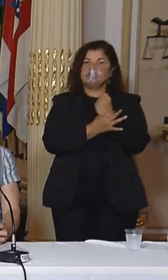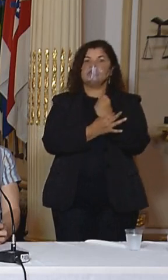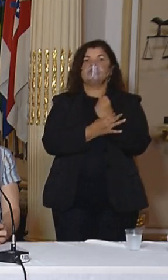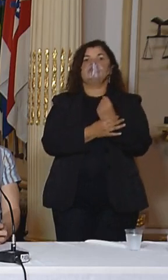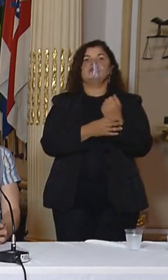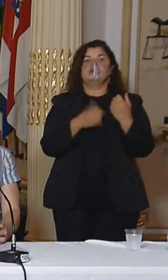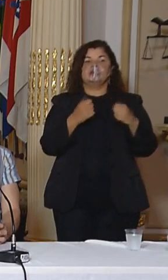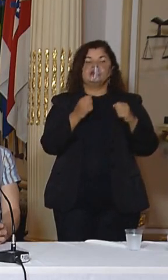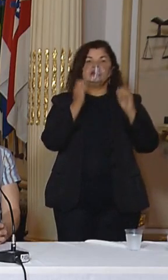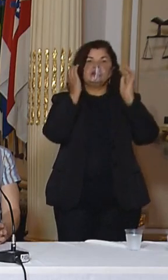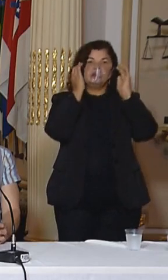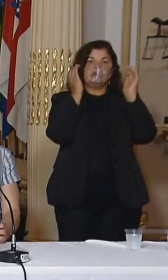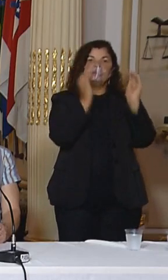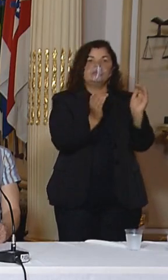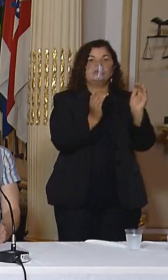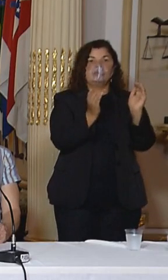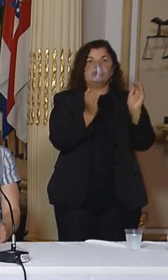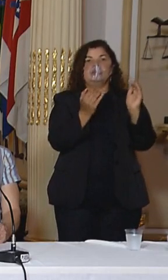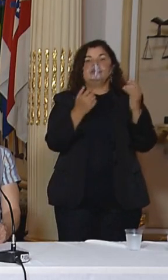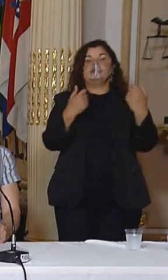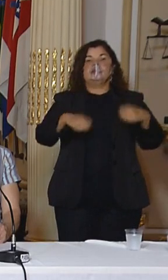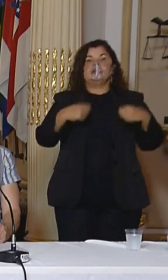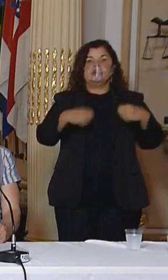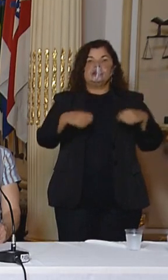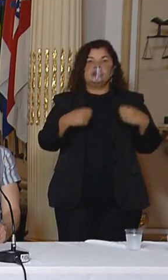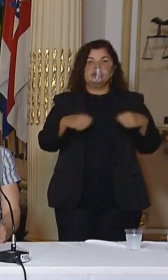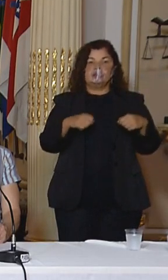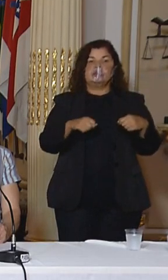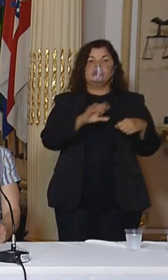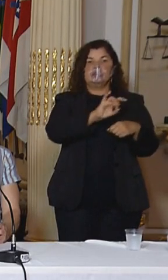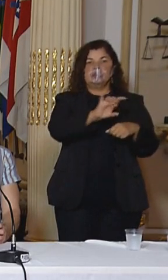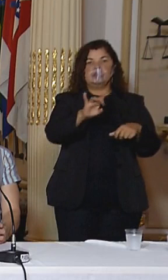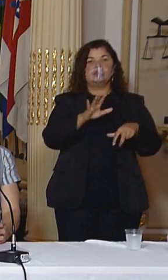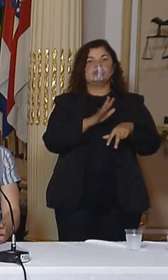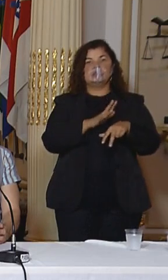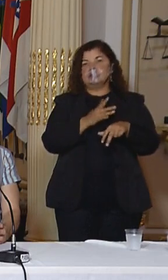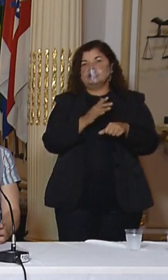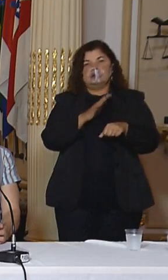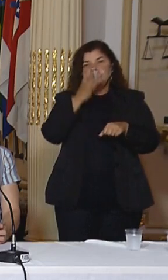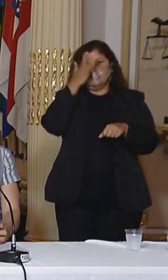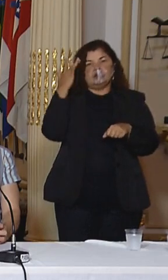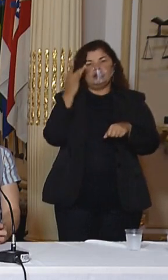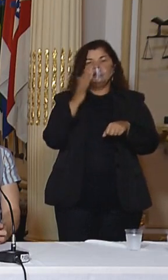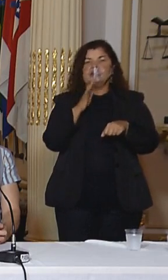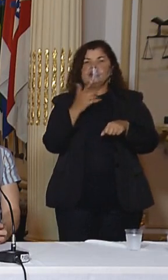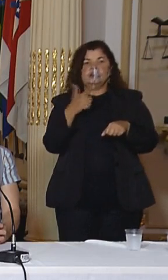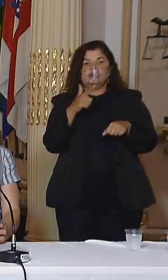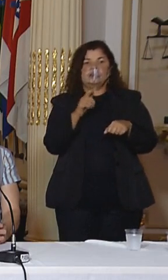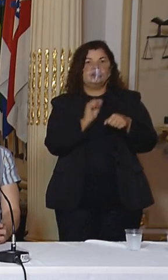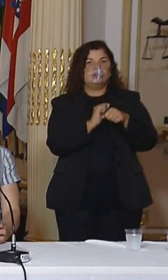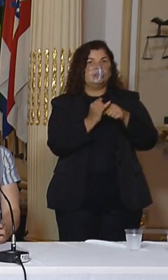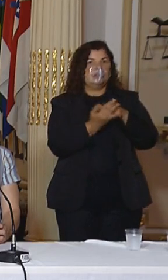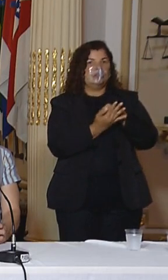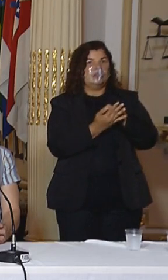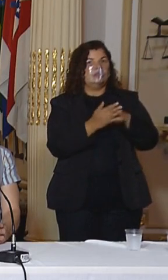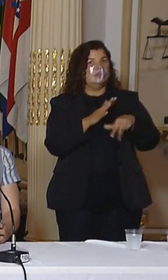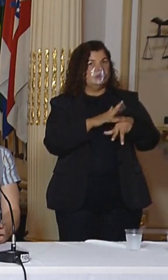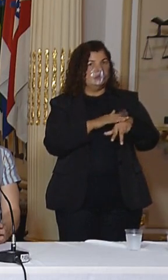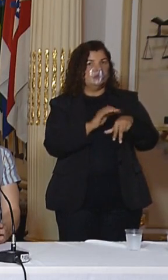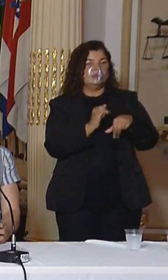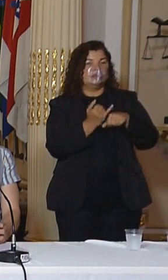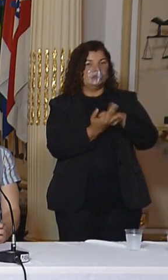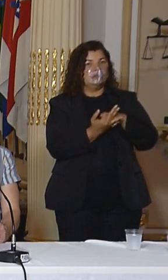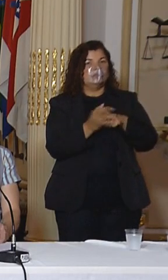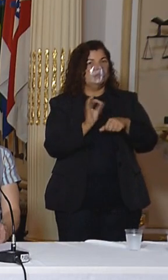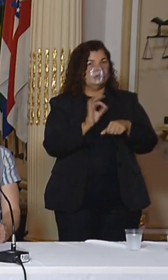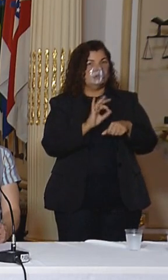sim respeitar a necessidade dos pacientes que não têm Covid, porque a gente também tem que cuidar,